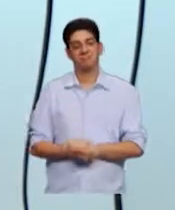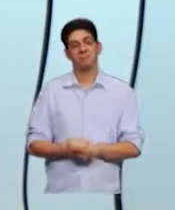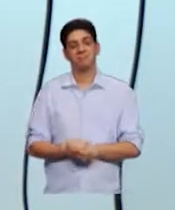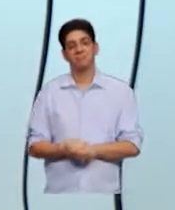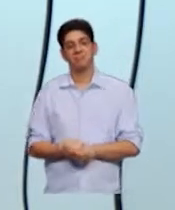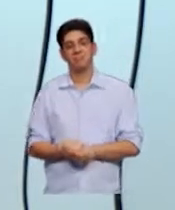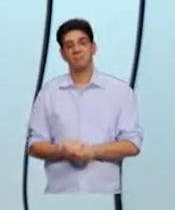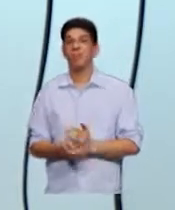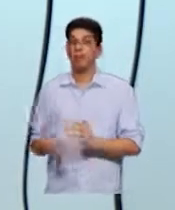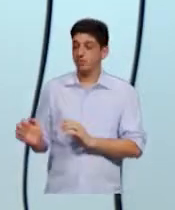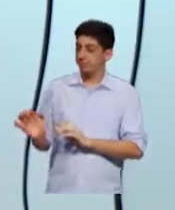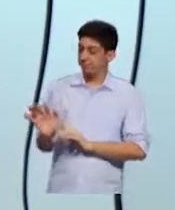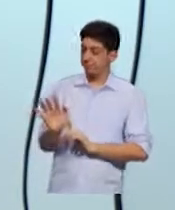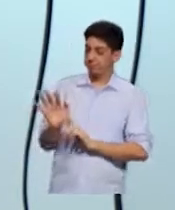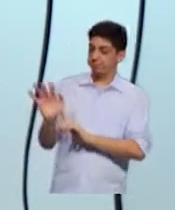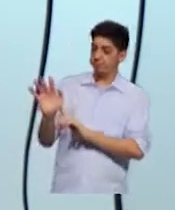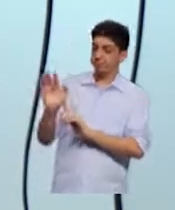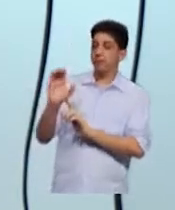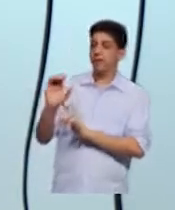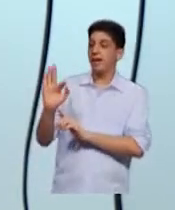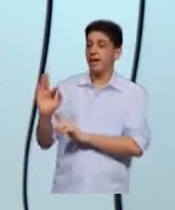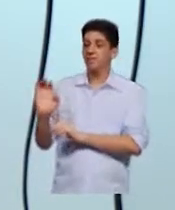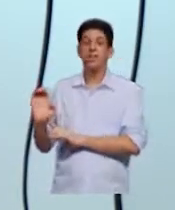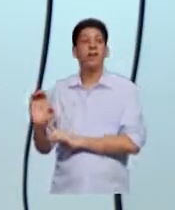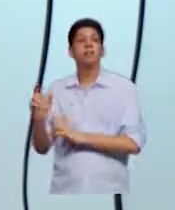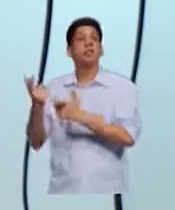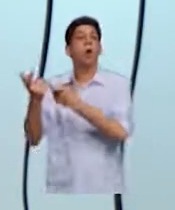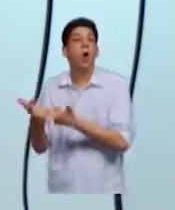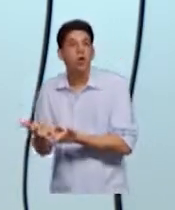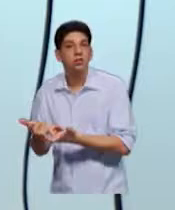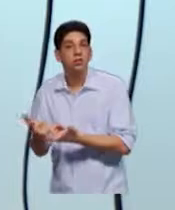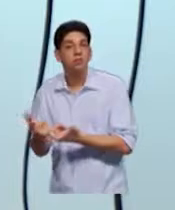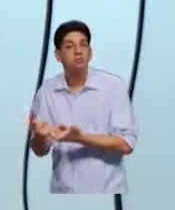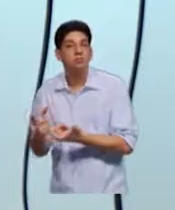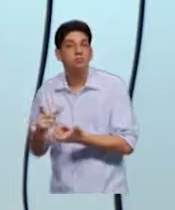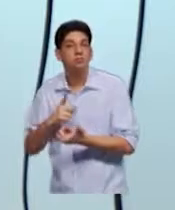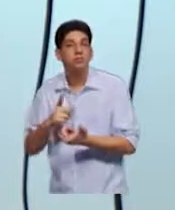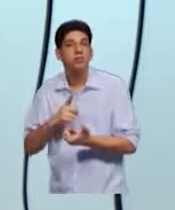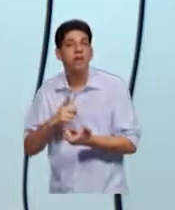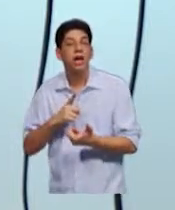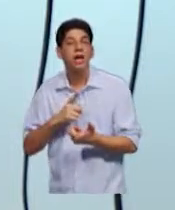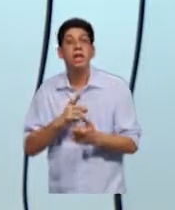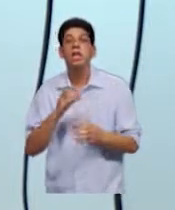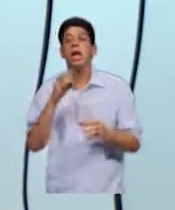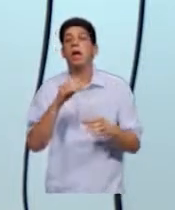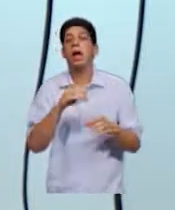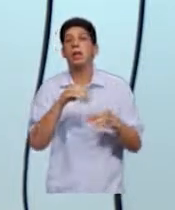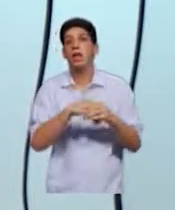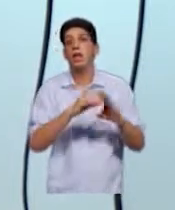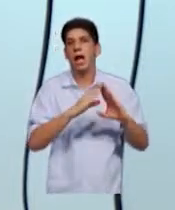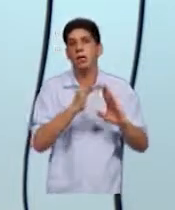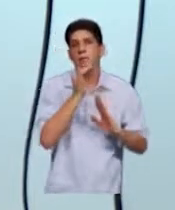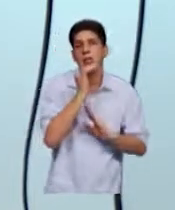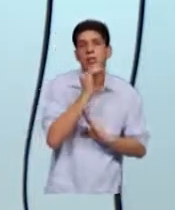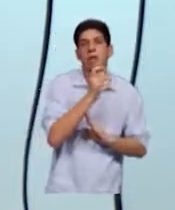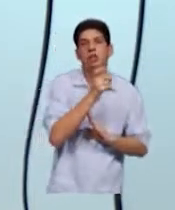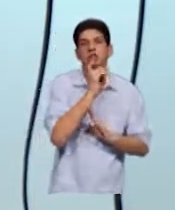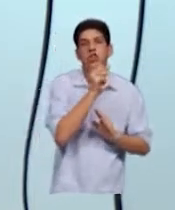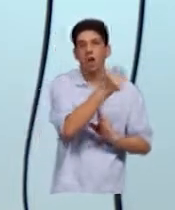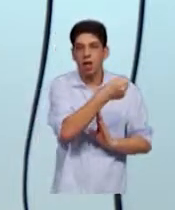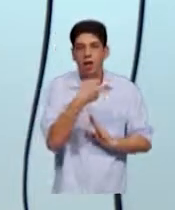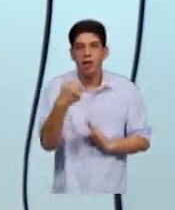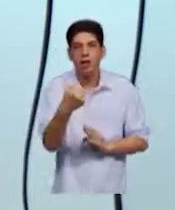é um produto que vem dos refrigeradores, utiliza muito o CFC nas indústrias